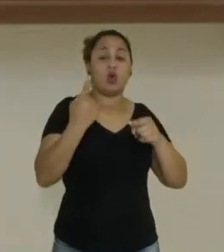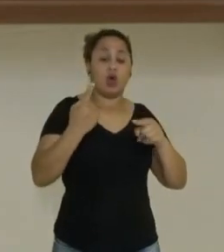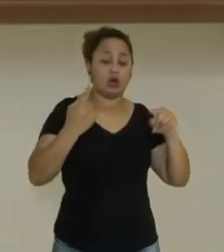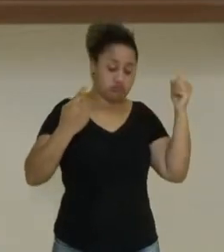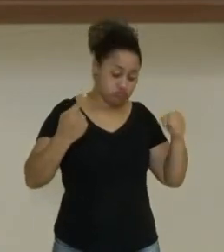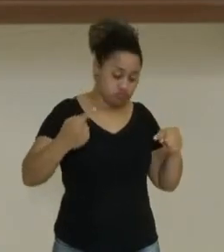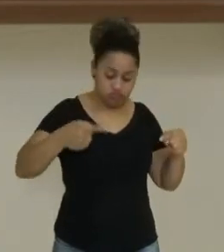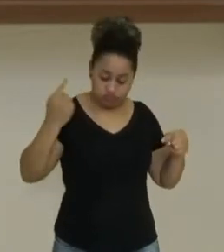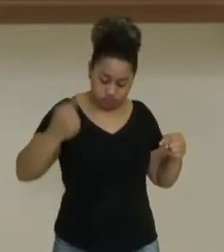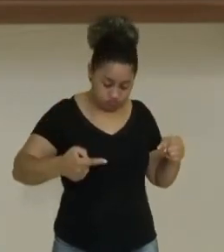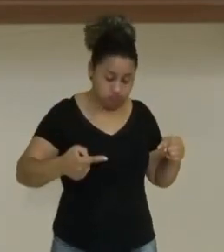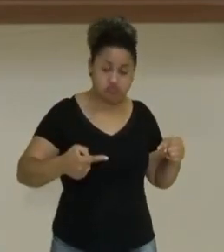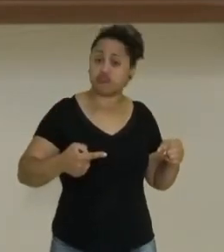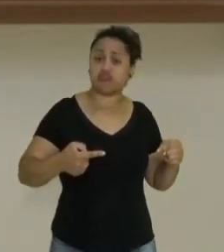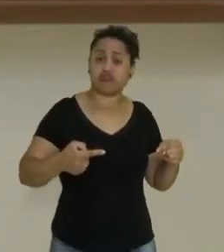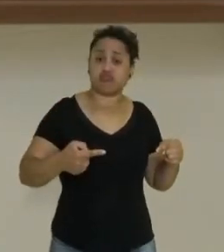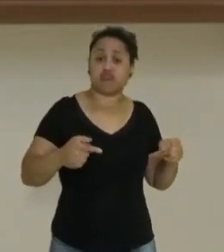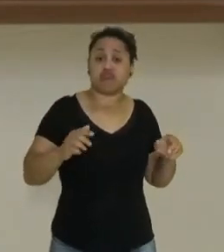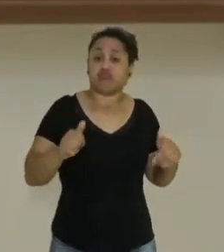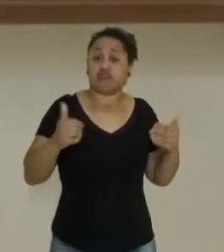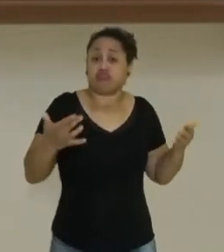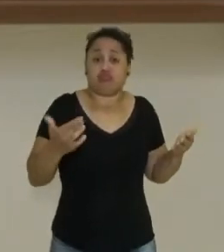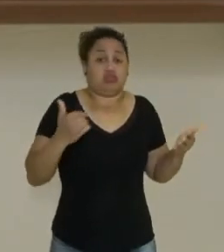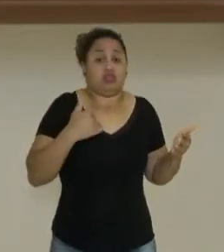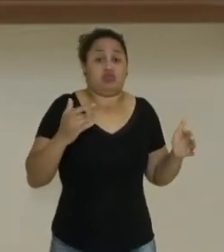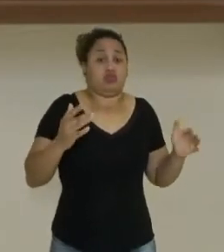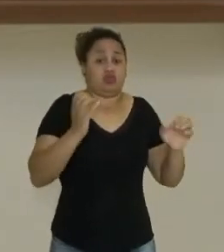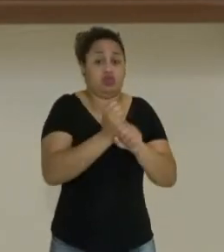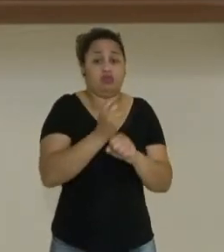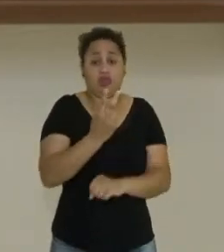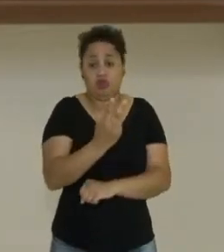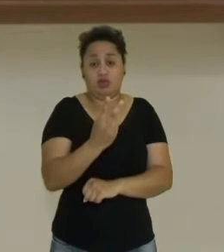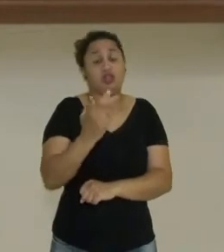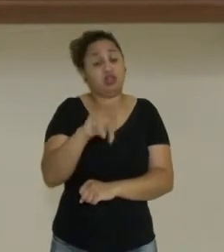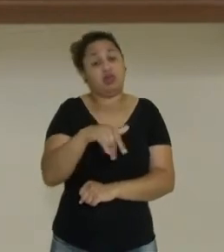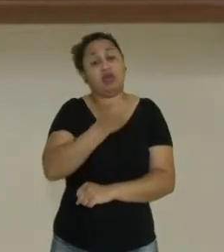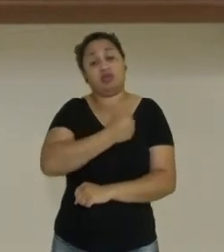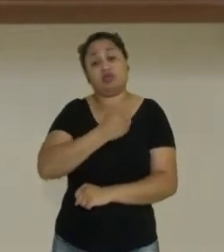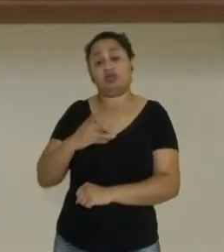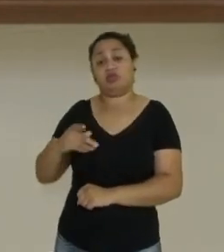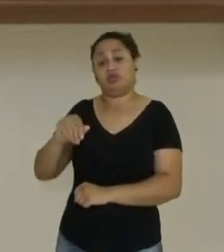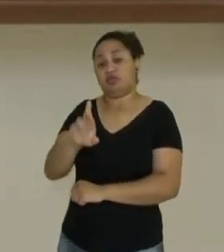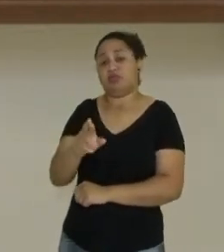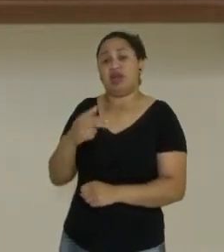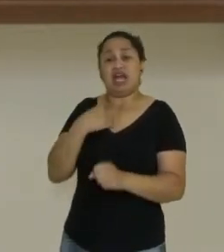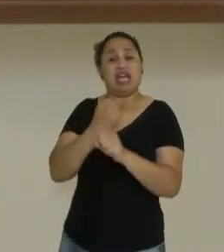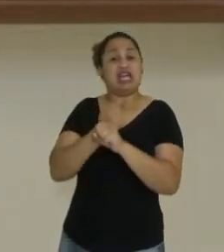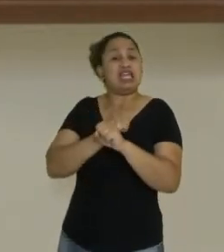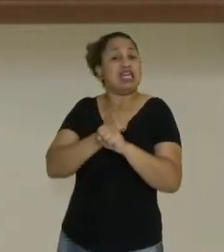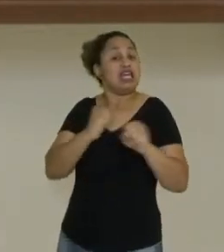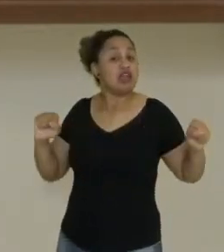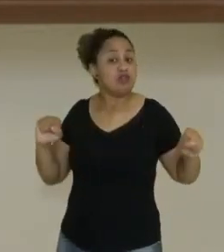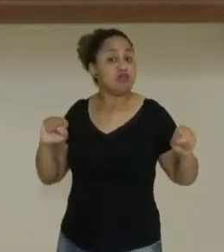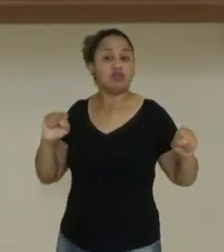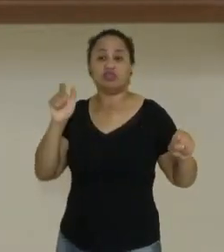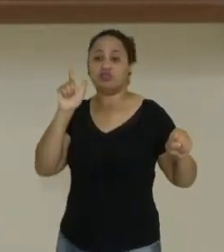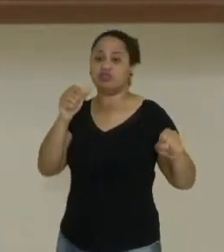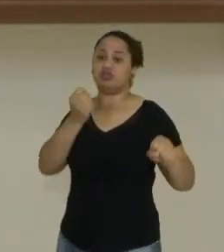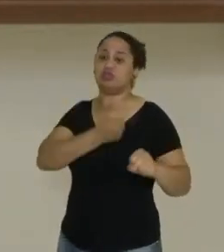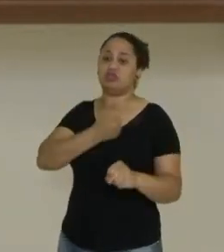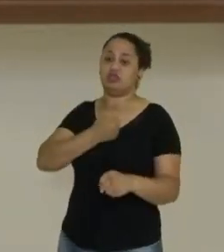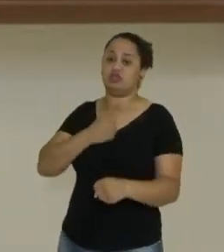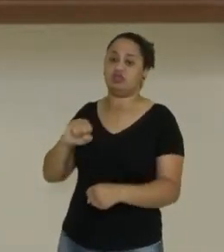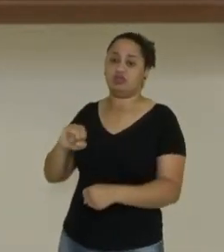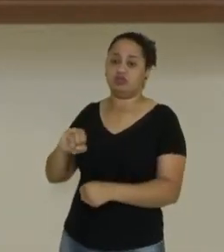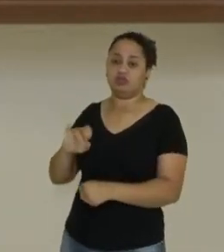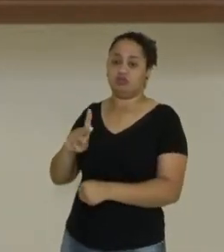um dedo, quando eles fazem juntos, somente dá par. Impossível, né, sair ímpar. Então,